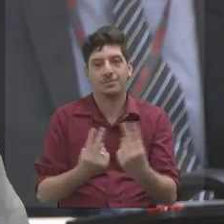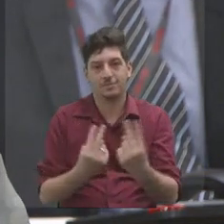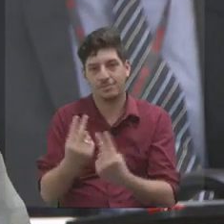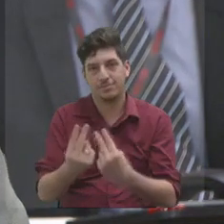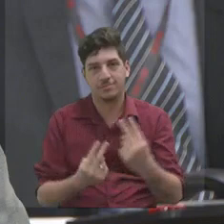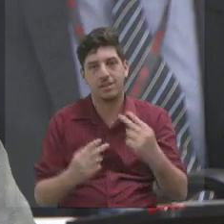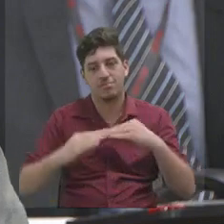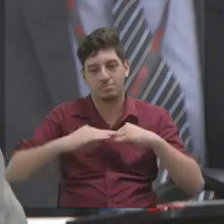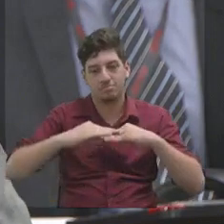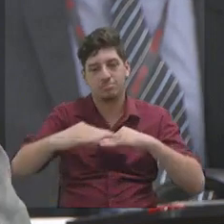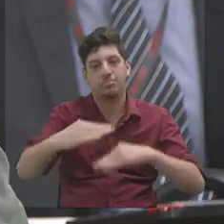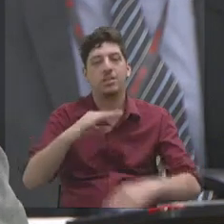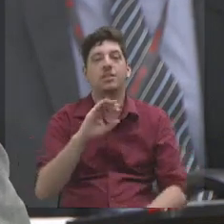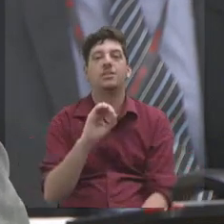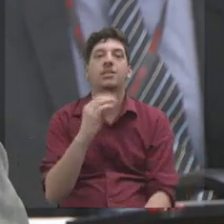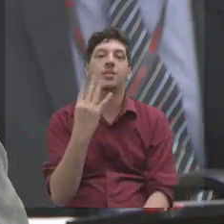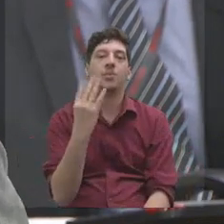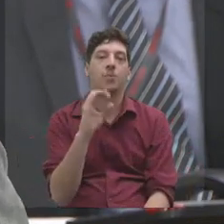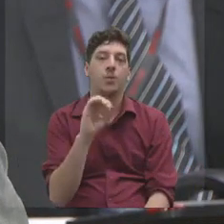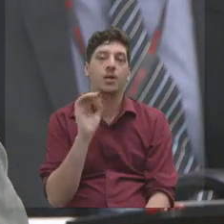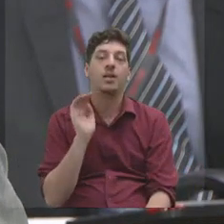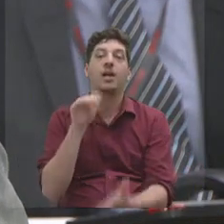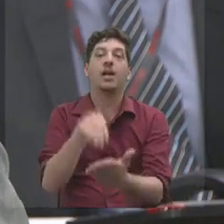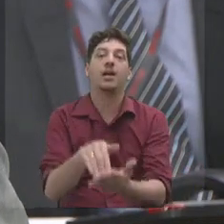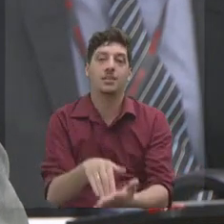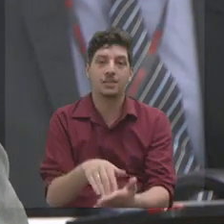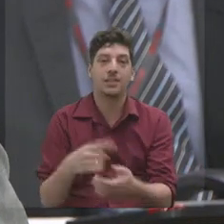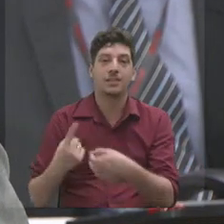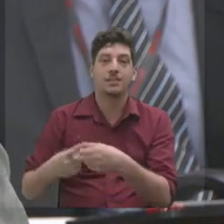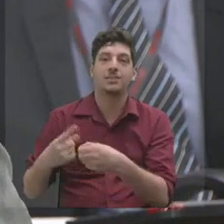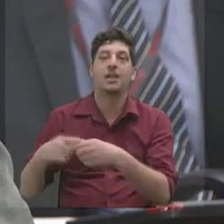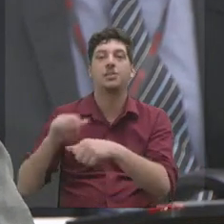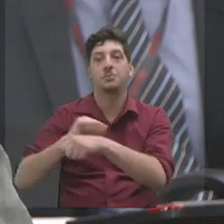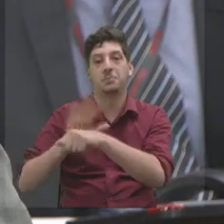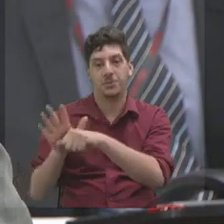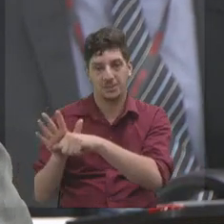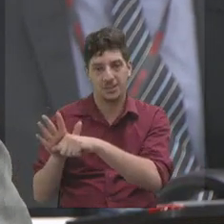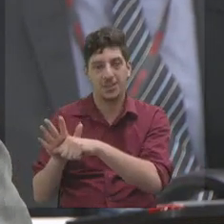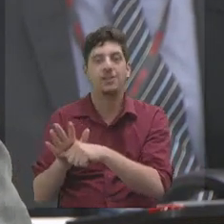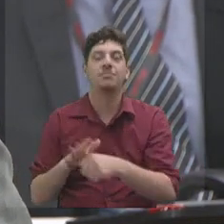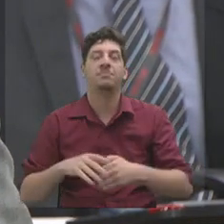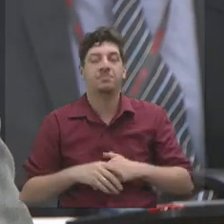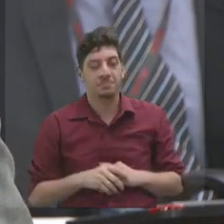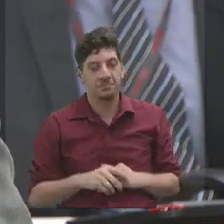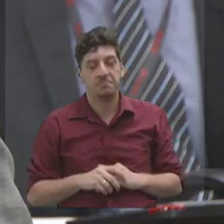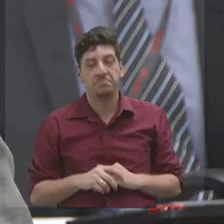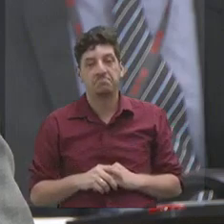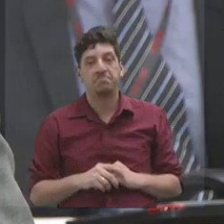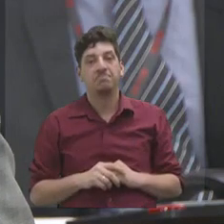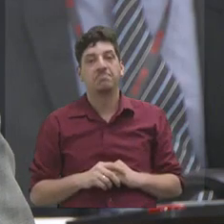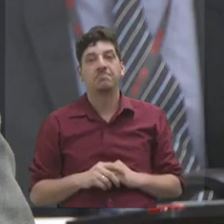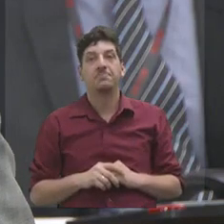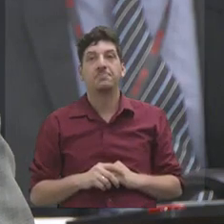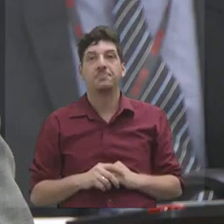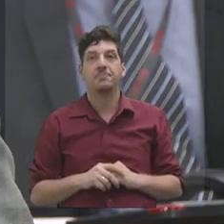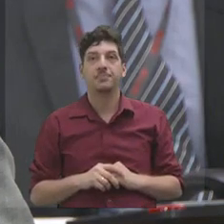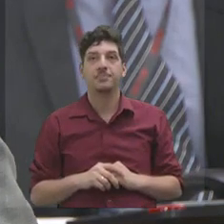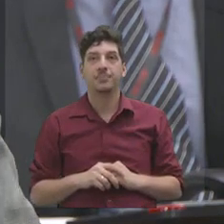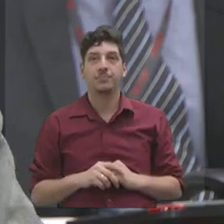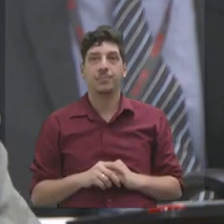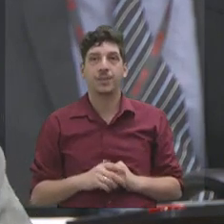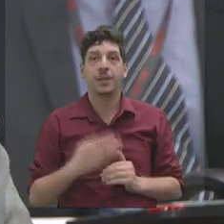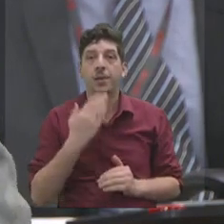do 040 né até a nossa cidade Montes Claros né Eu pedi não só